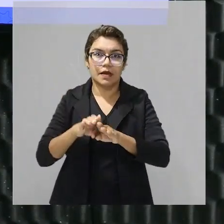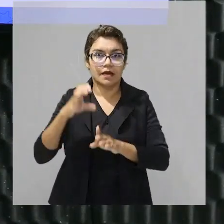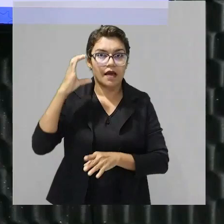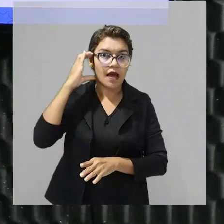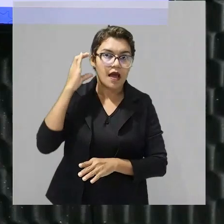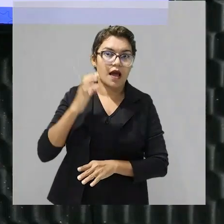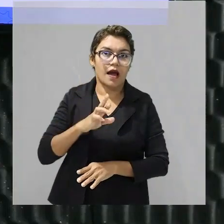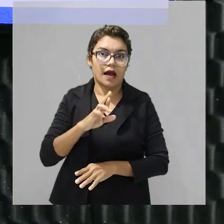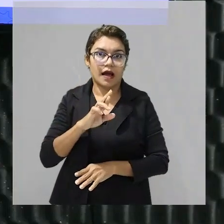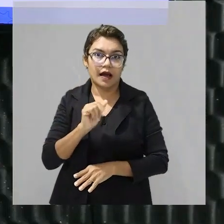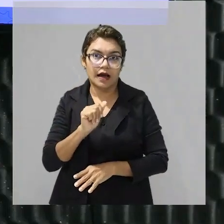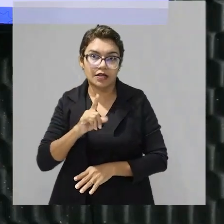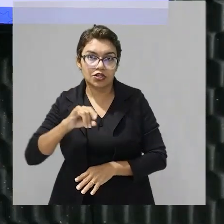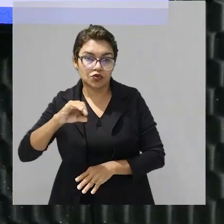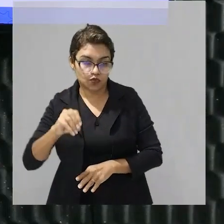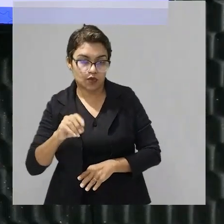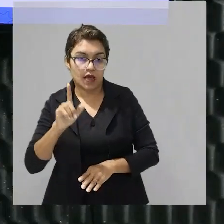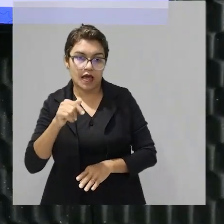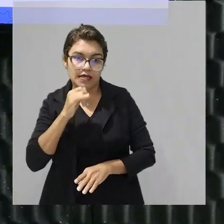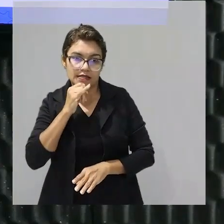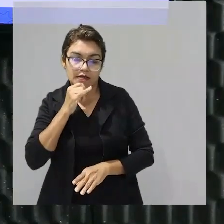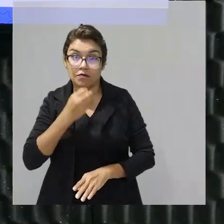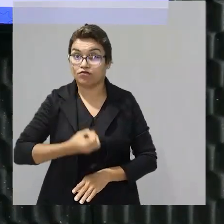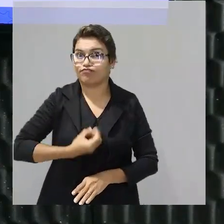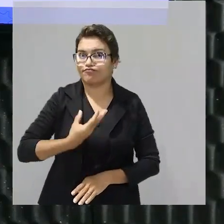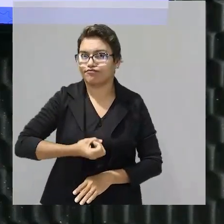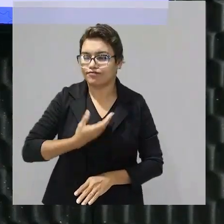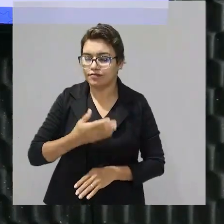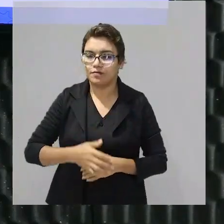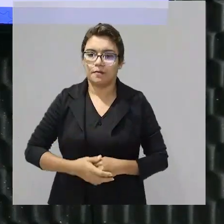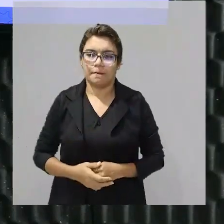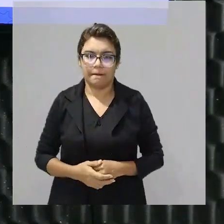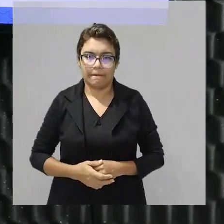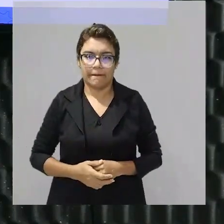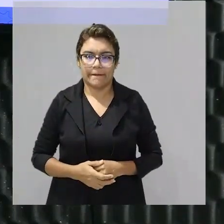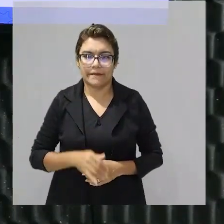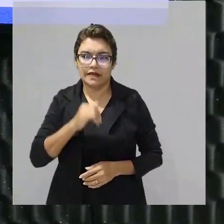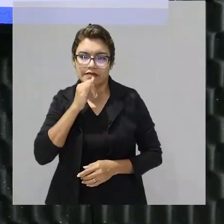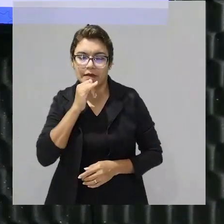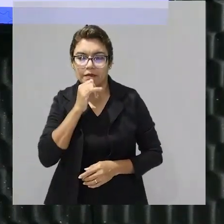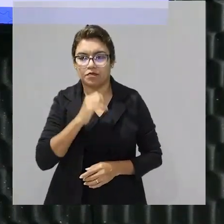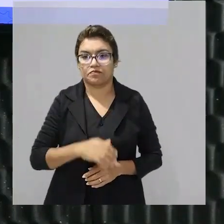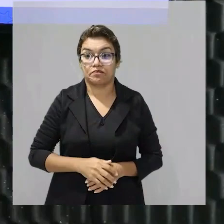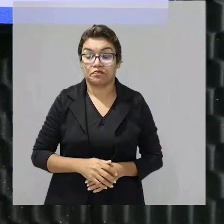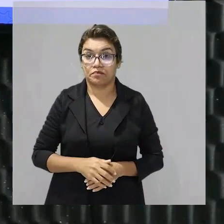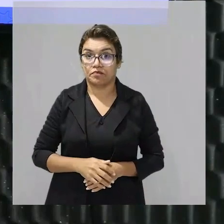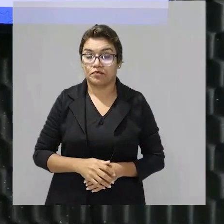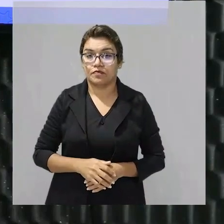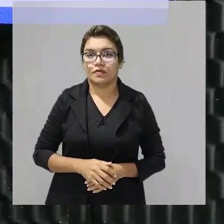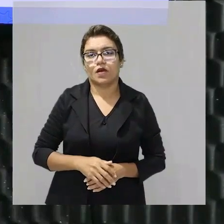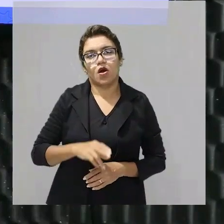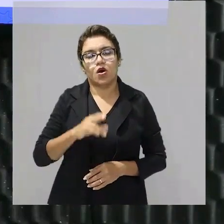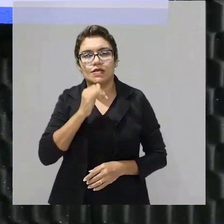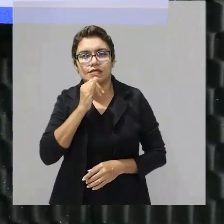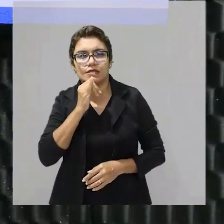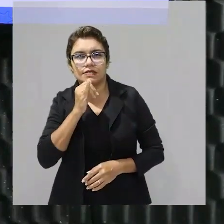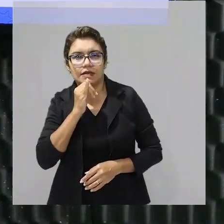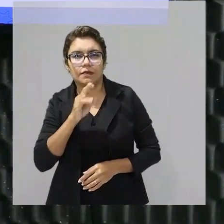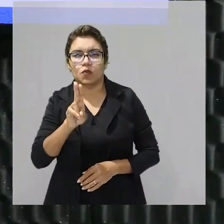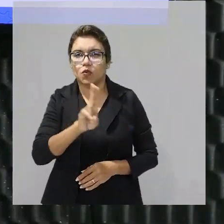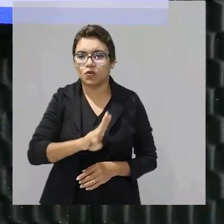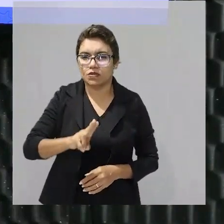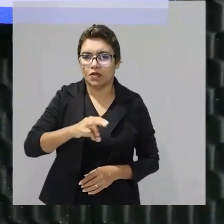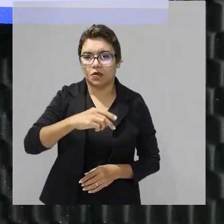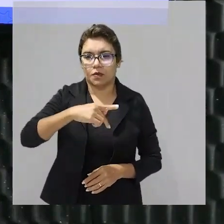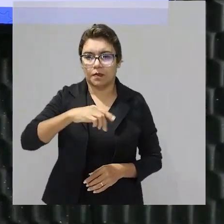competência. O modo. Também é necessário deixar marcado de que modo a ação será colocada em